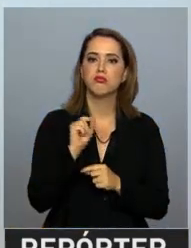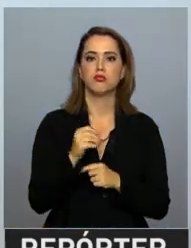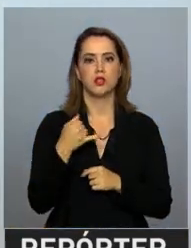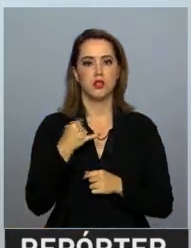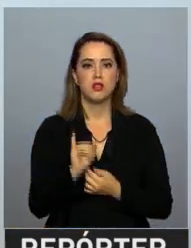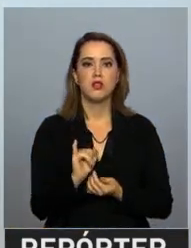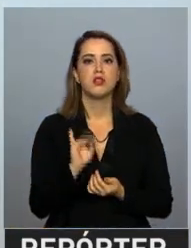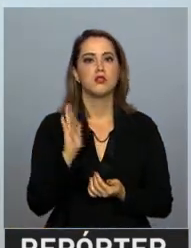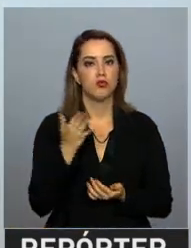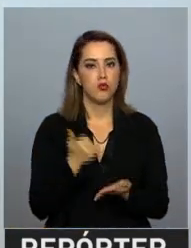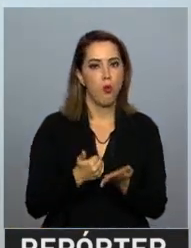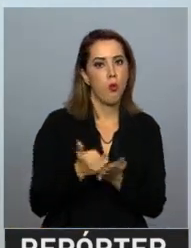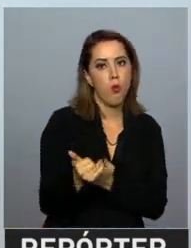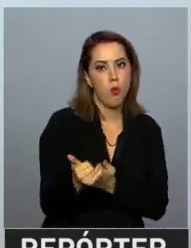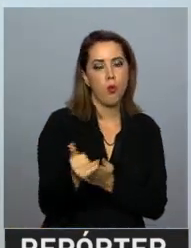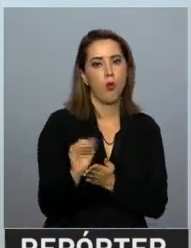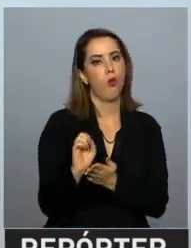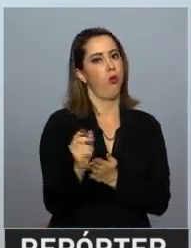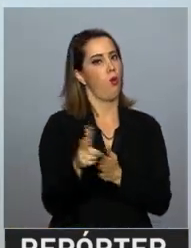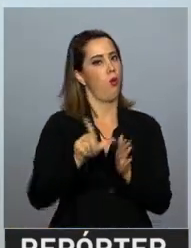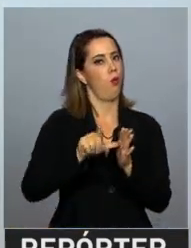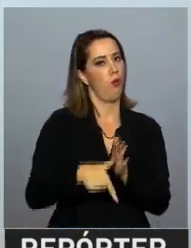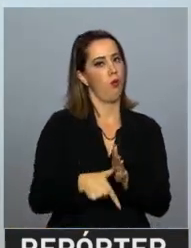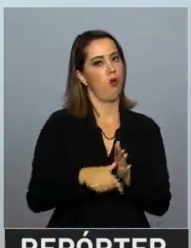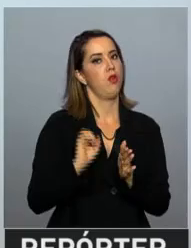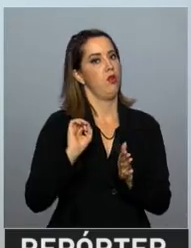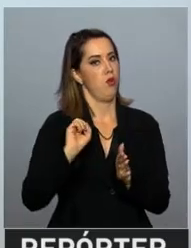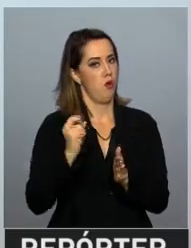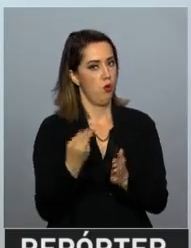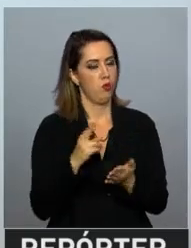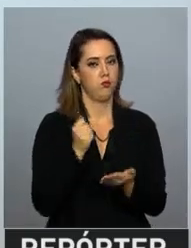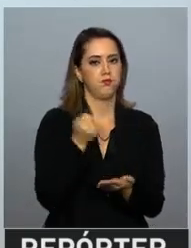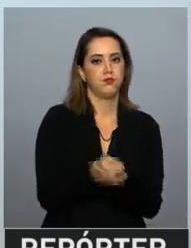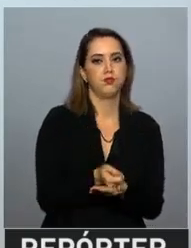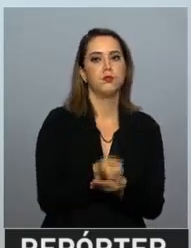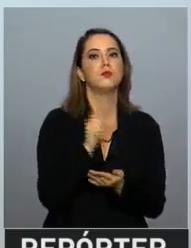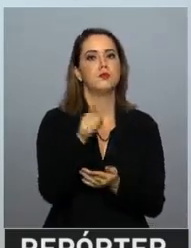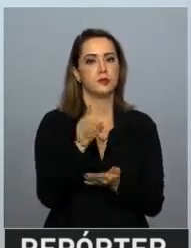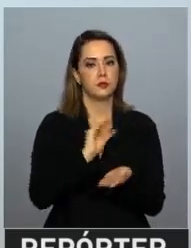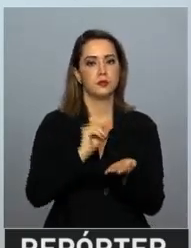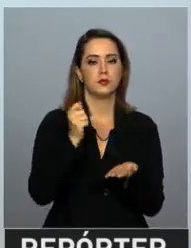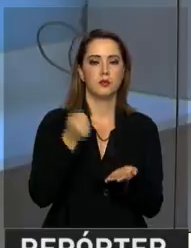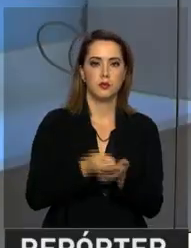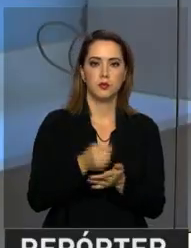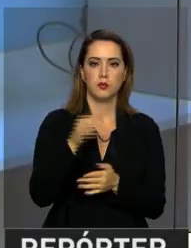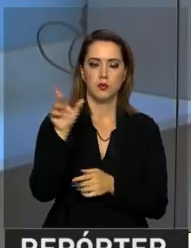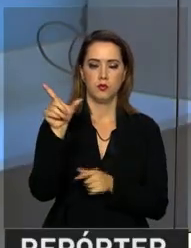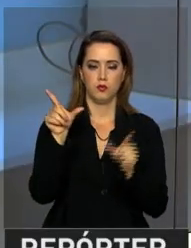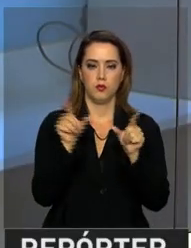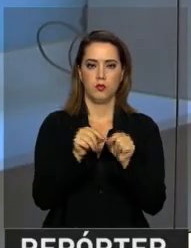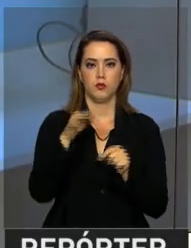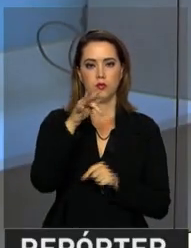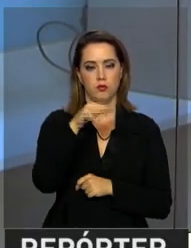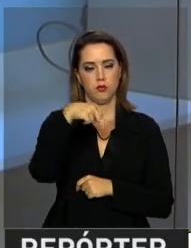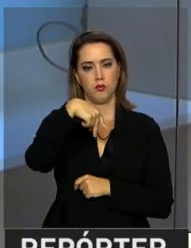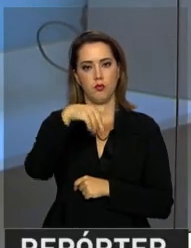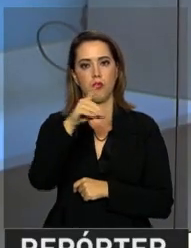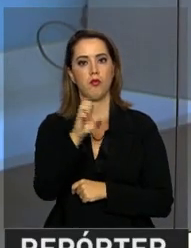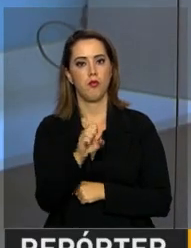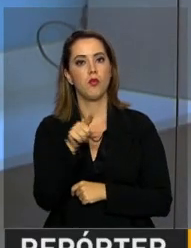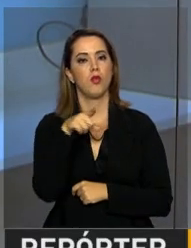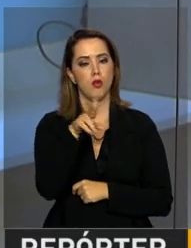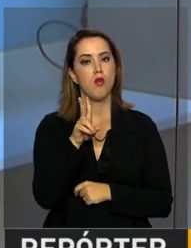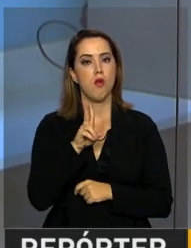ela está adiantada se ela está atrasada e os pagamentos que é importante feitos pelo fnd Lembrando que essas